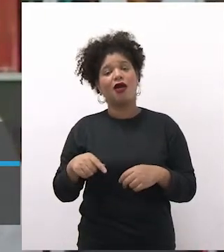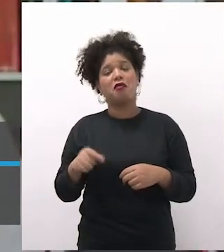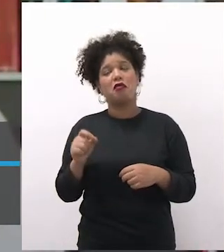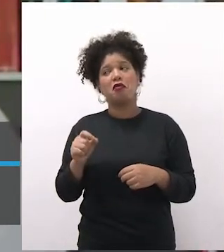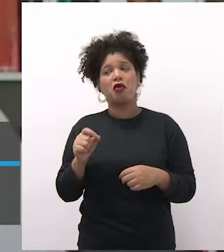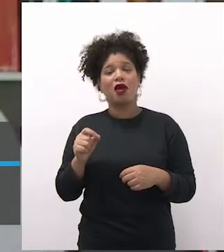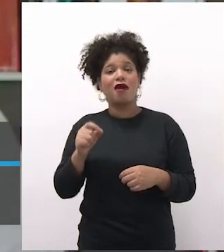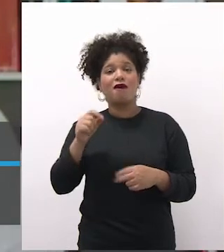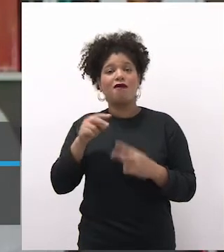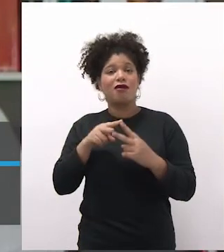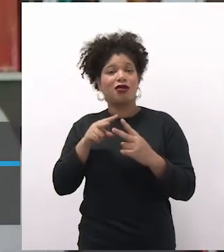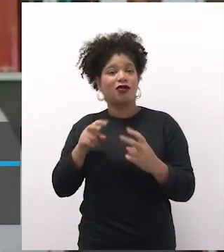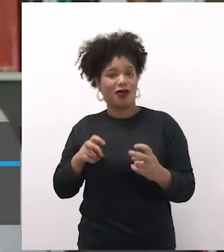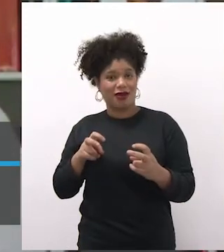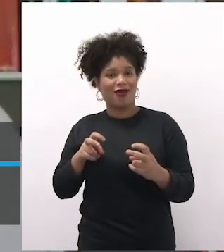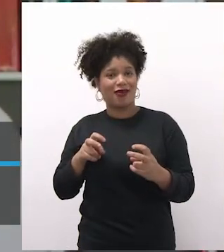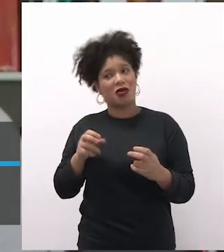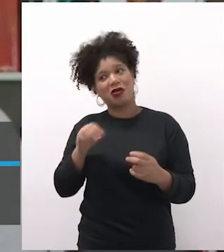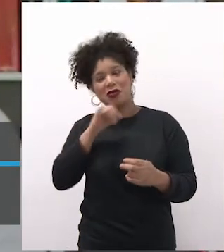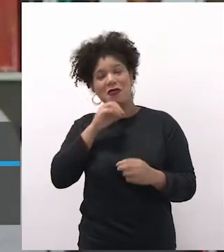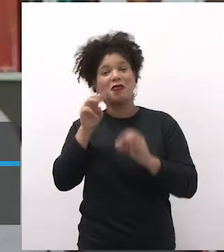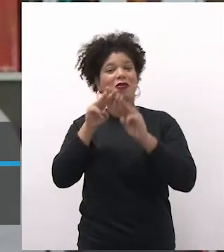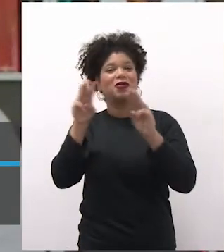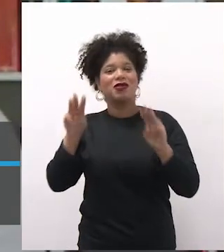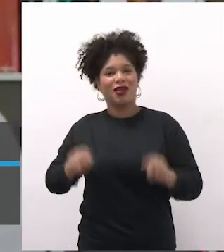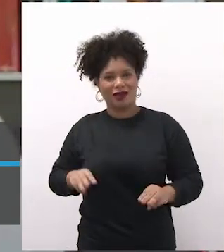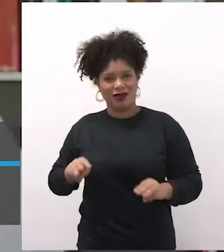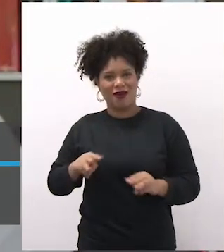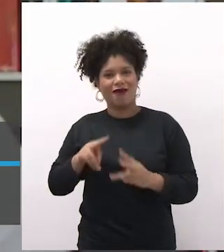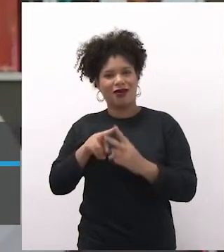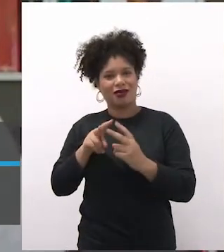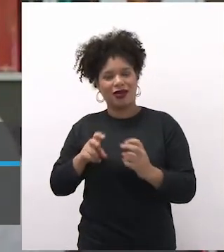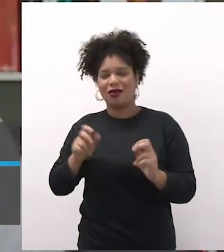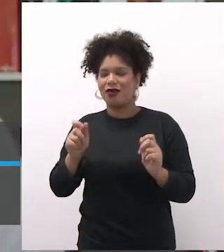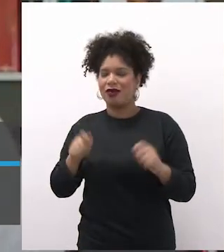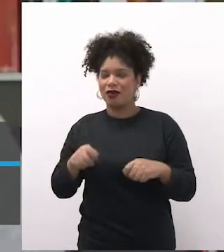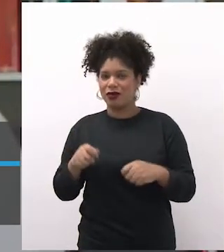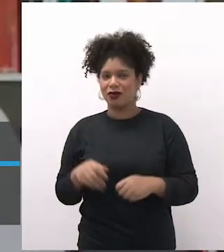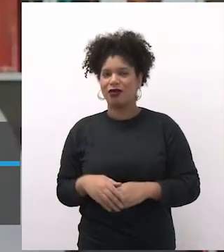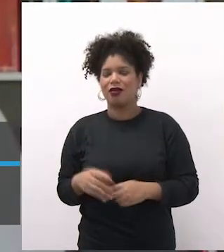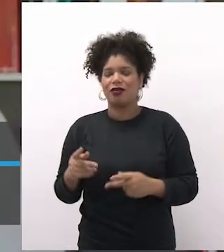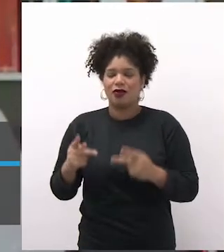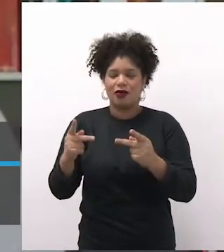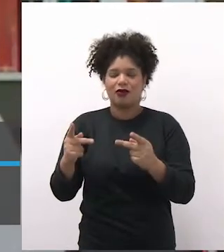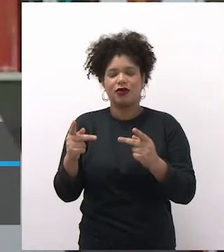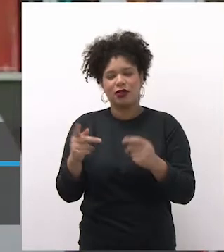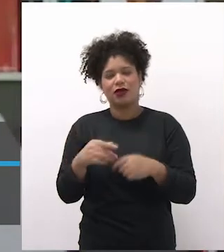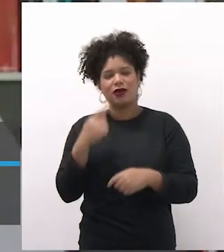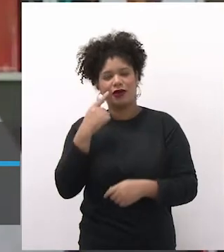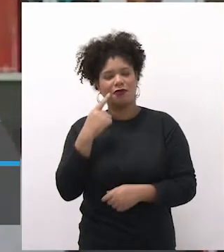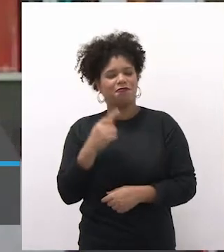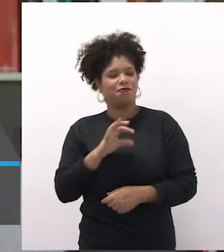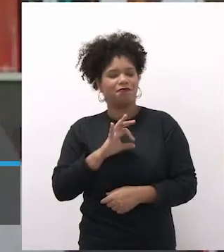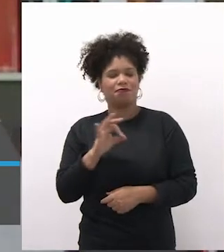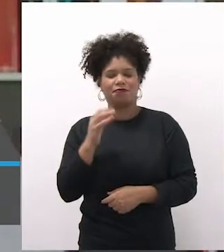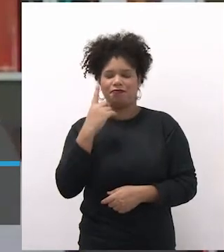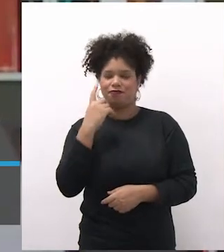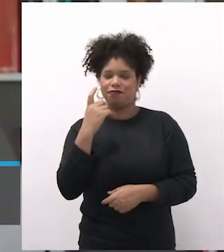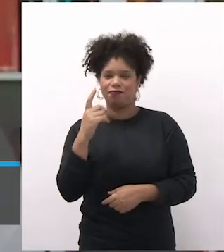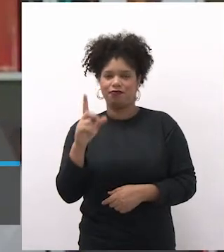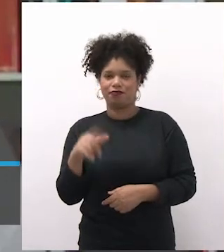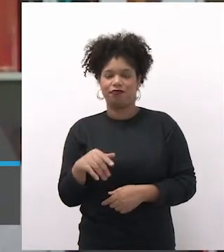fazer um bate-papo com alguém especialista numa determinada temática, e foi muito interessante. E aí, nesse espaço,